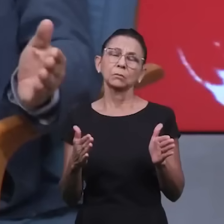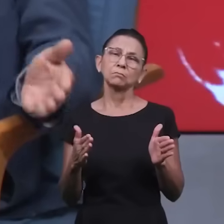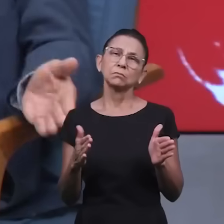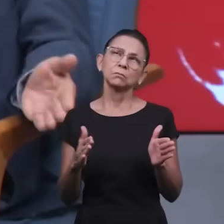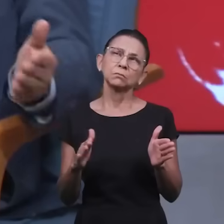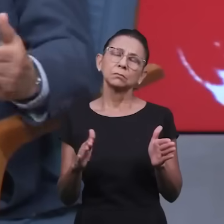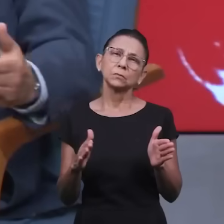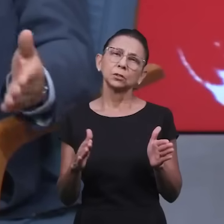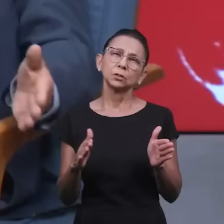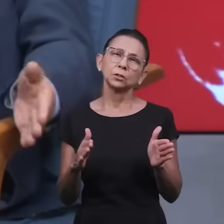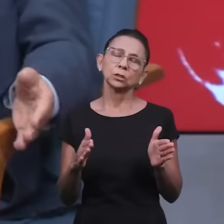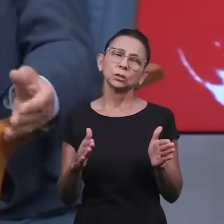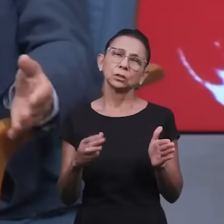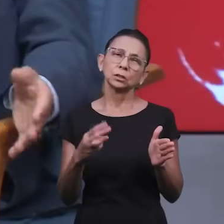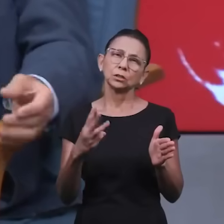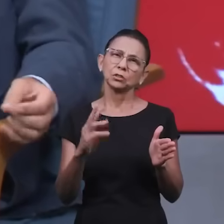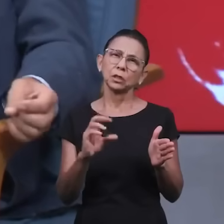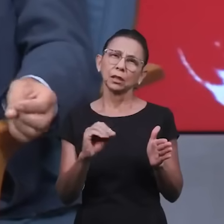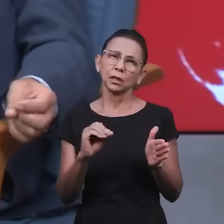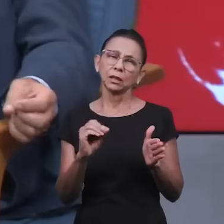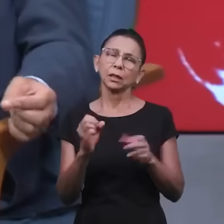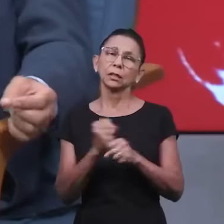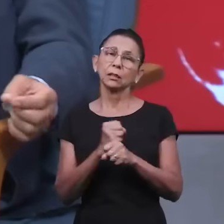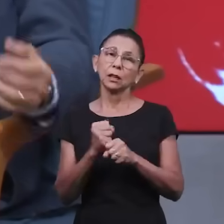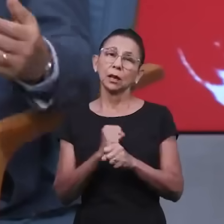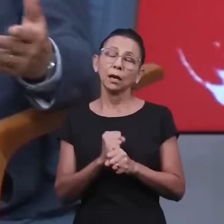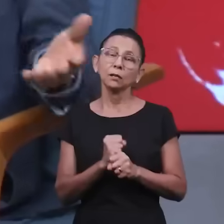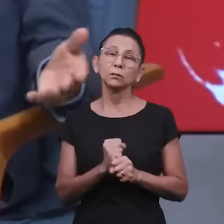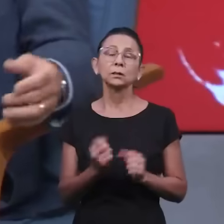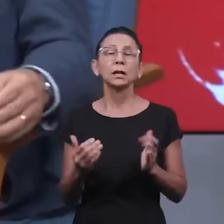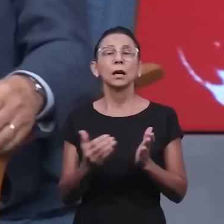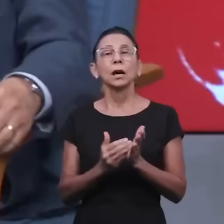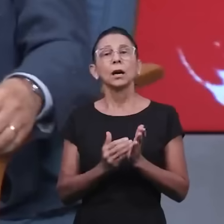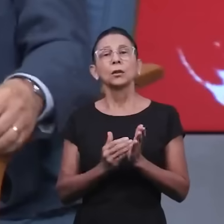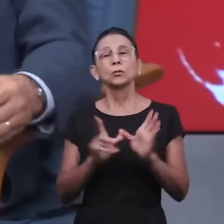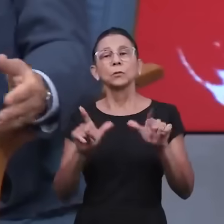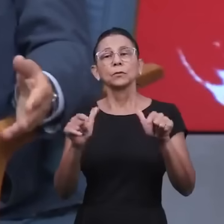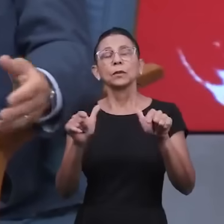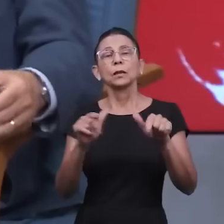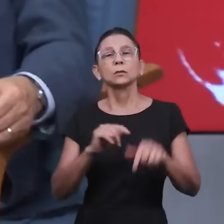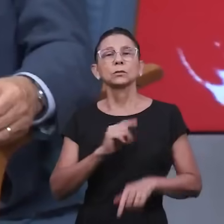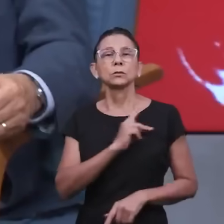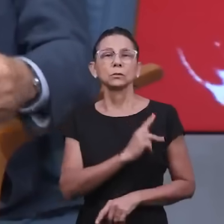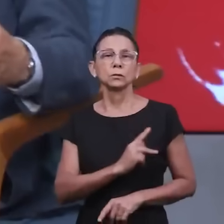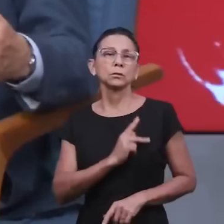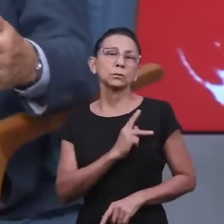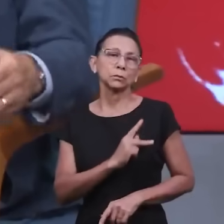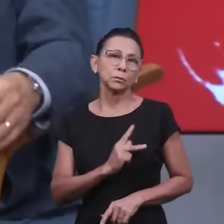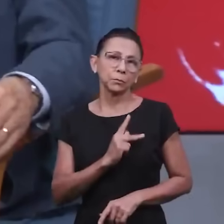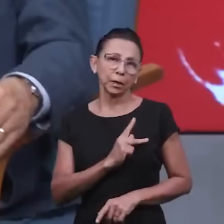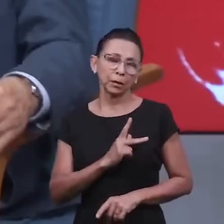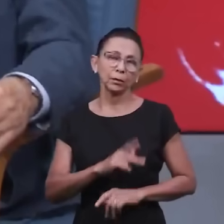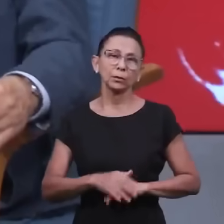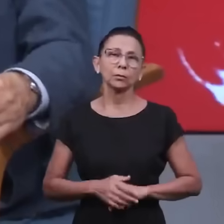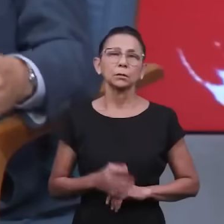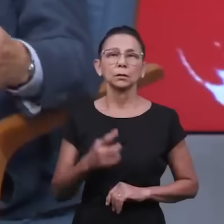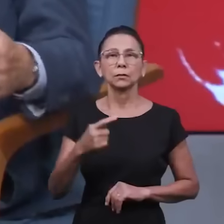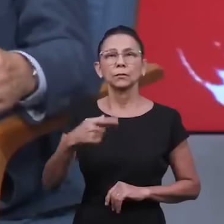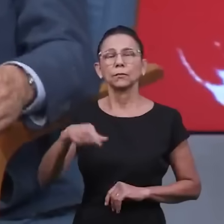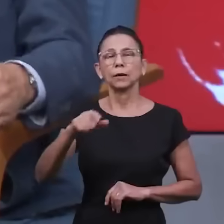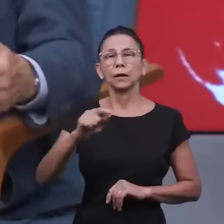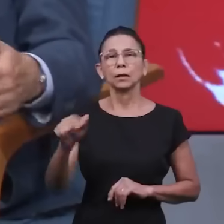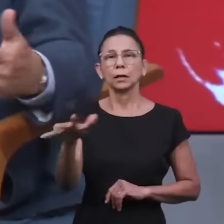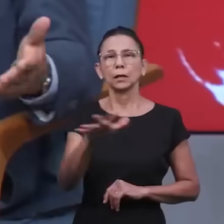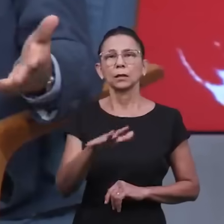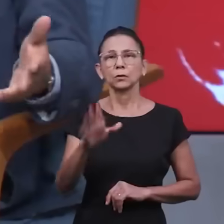do capítulo 1 ao capítulo 28, de 30 anos. E encerra com a última viagem de Paulo, a terceira, quando ele vai